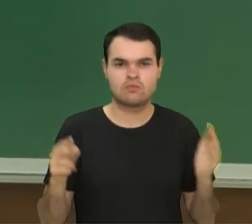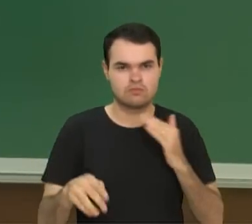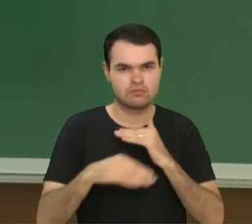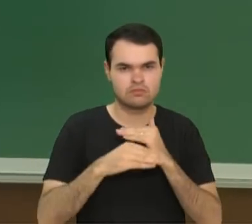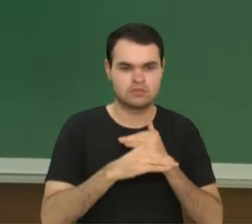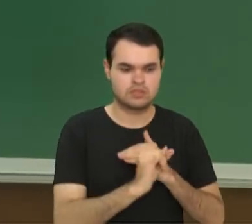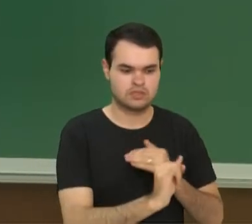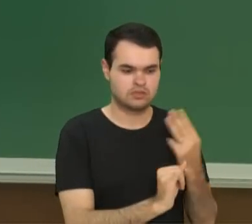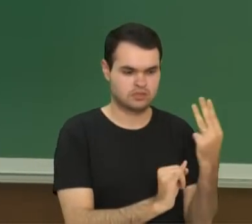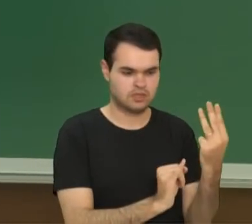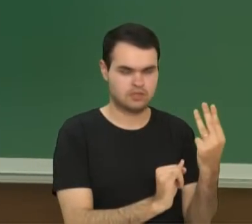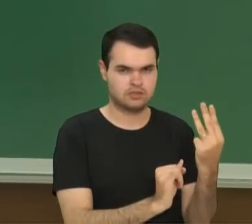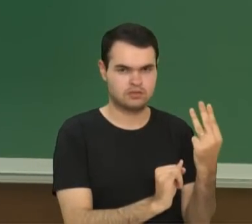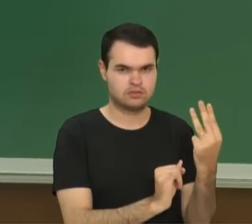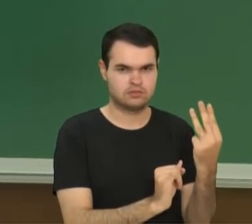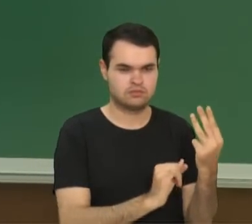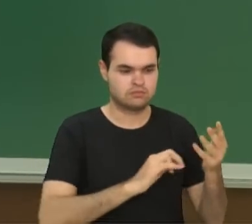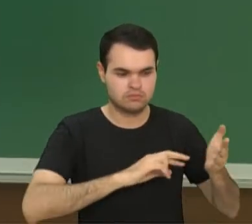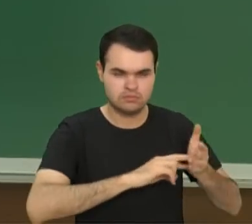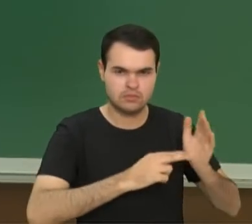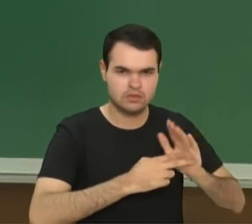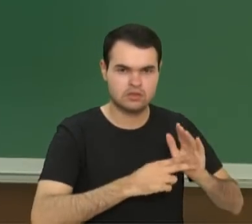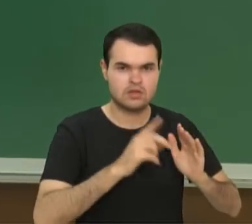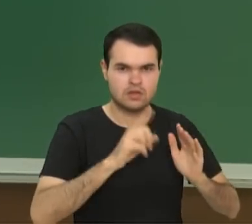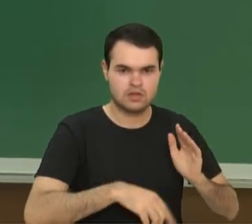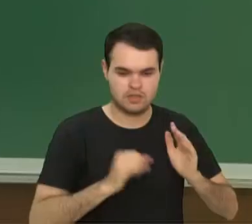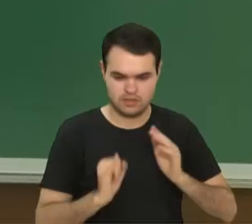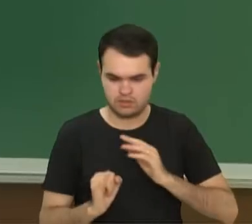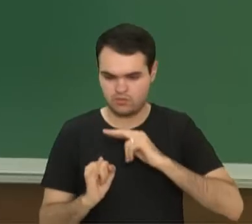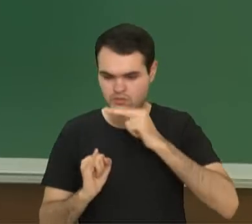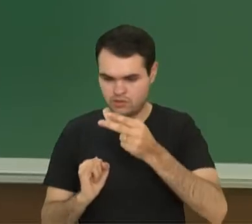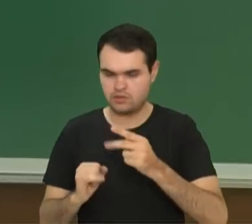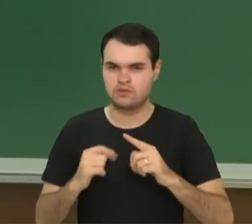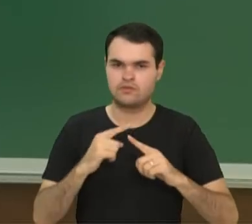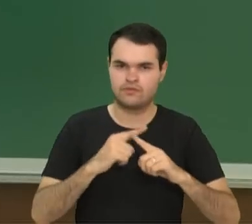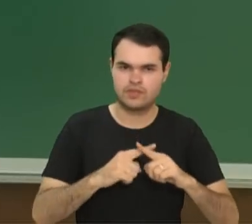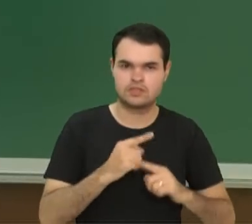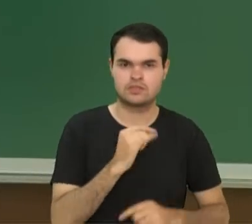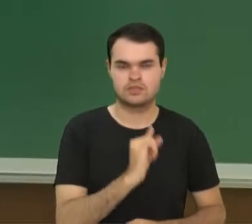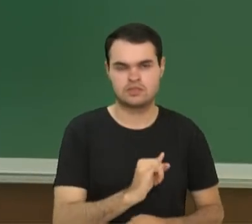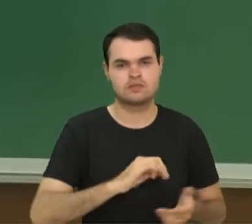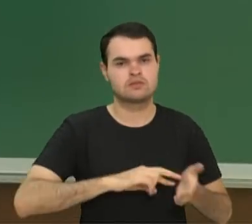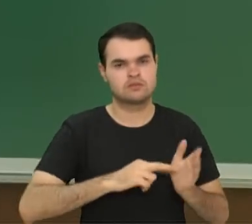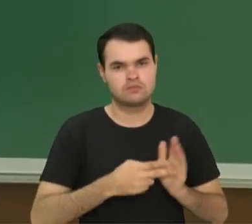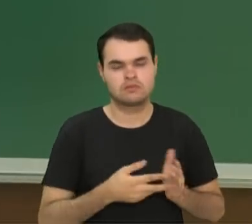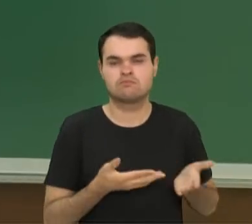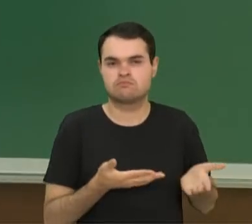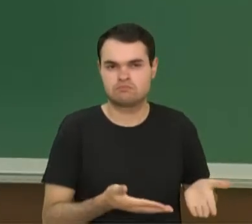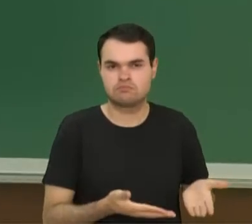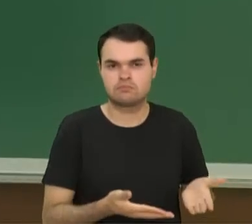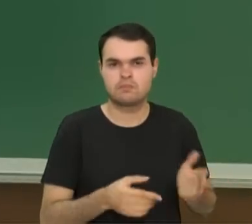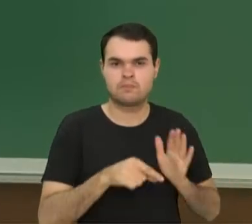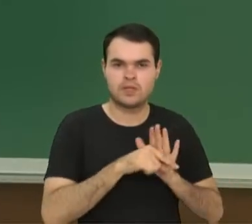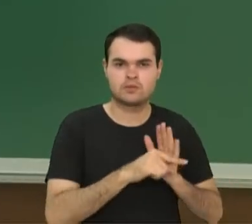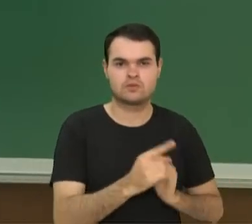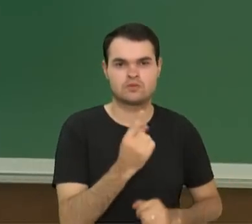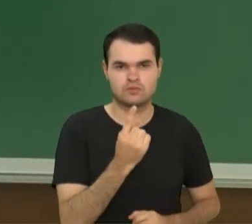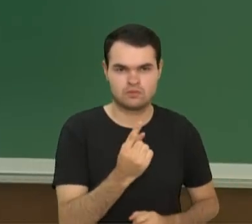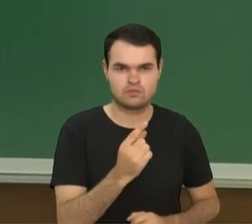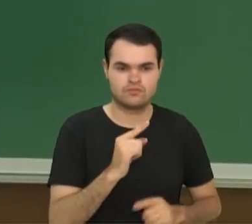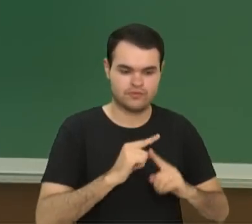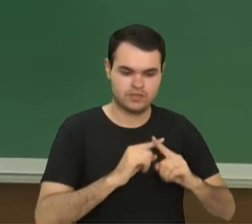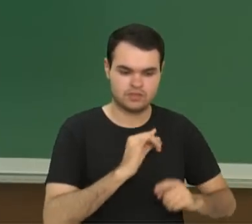elevado ao cubo, que i elevado ao cubo é i ao quadrado vezes i, que é exatamente menos 1 vezes